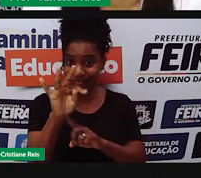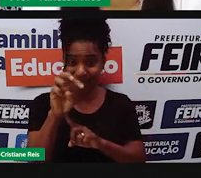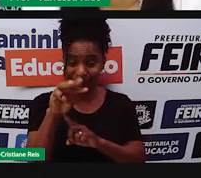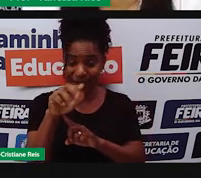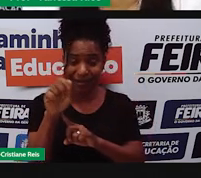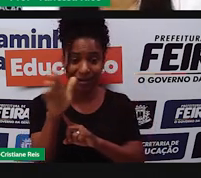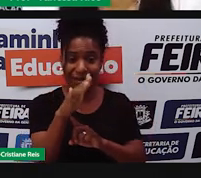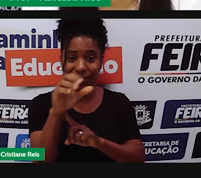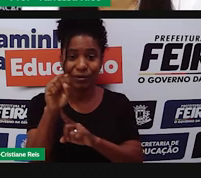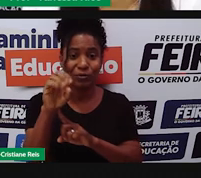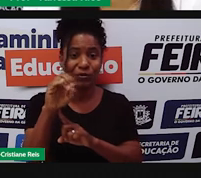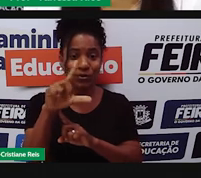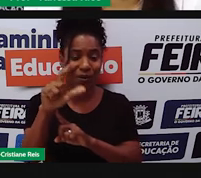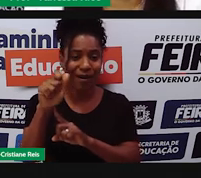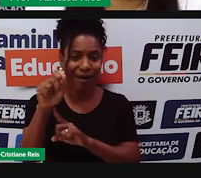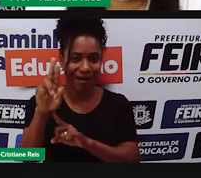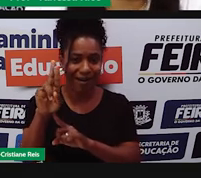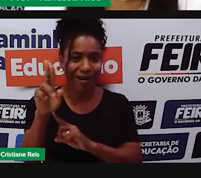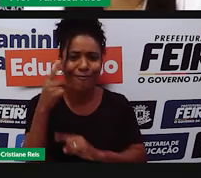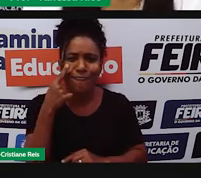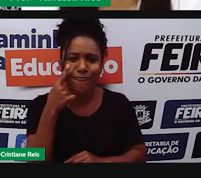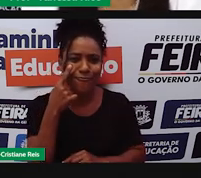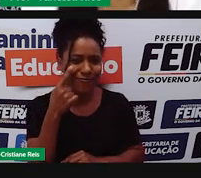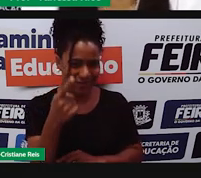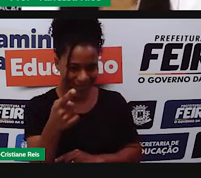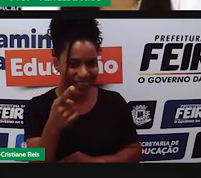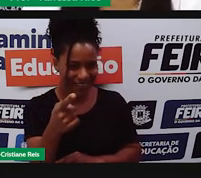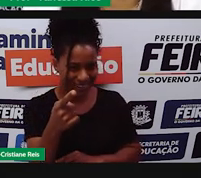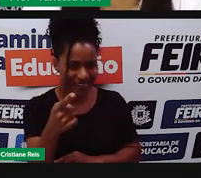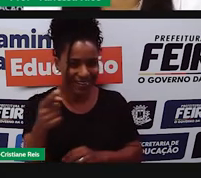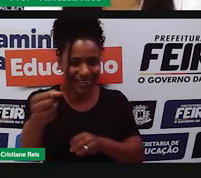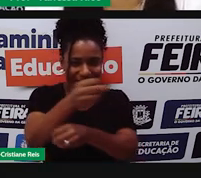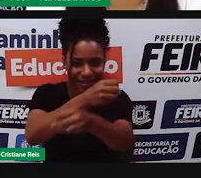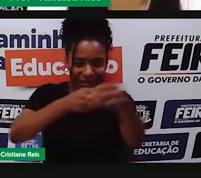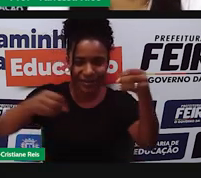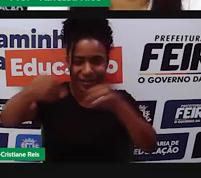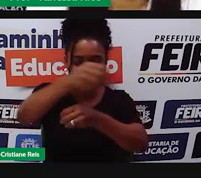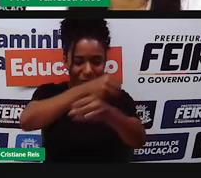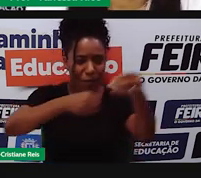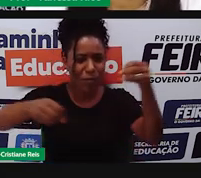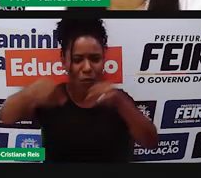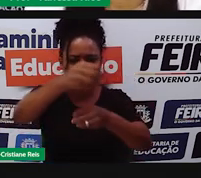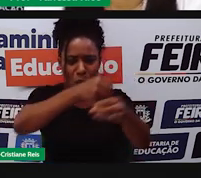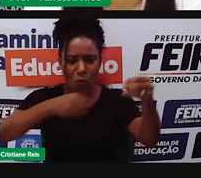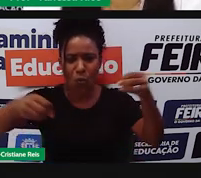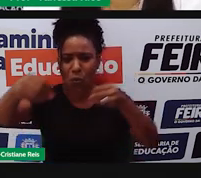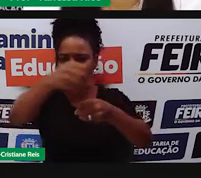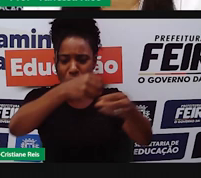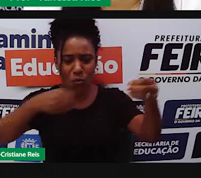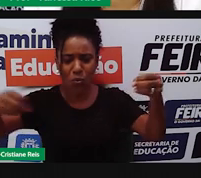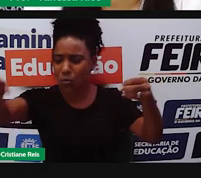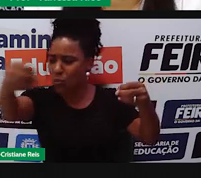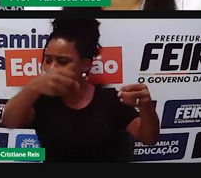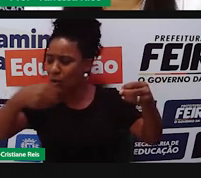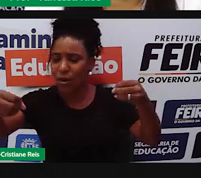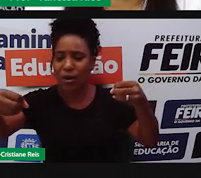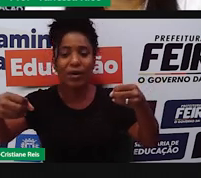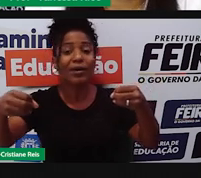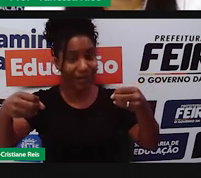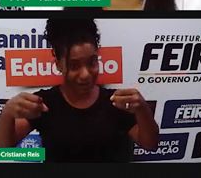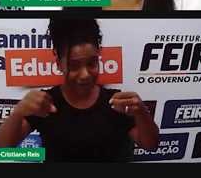observa aí, ó, toda essa composição, né? Todo esse sistema que é formado aí